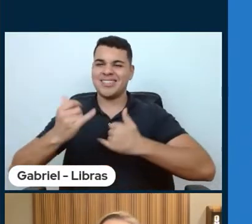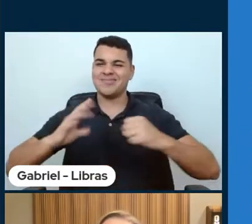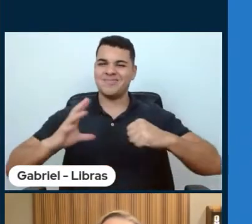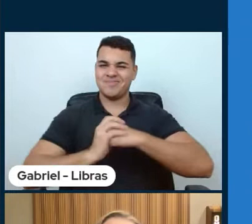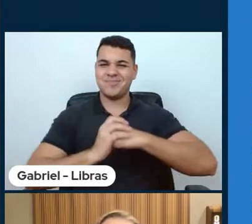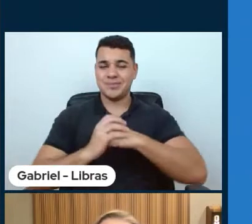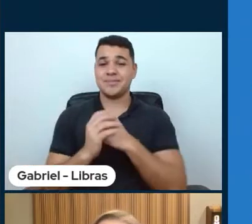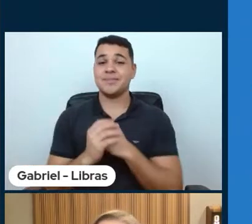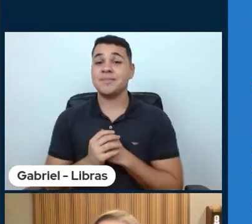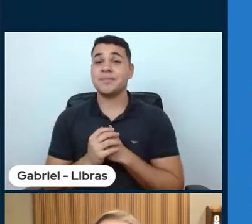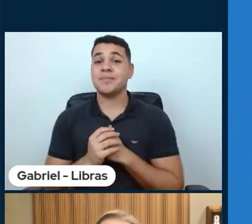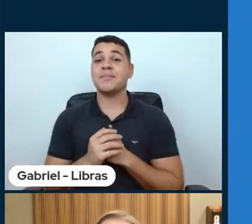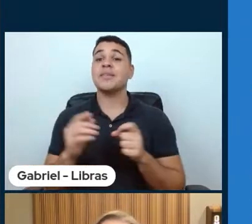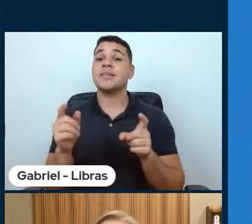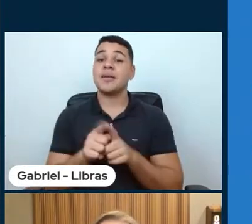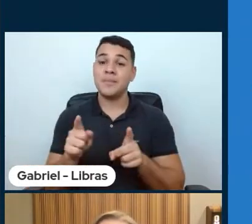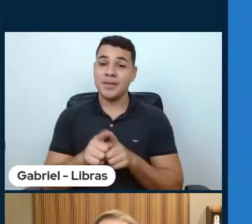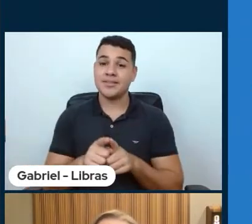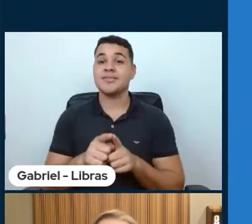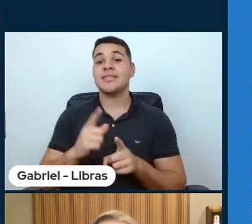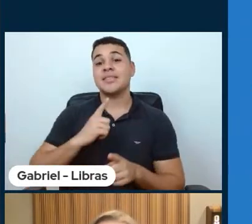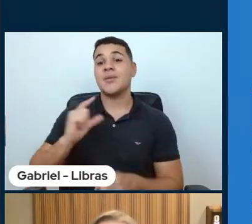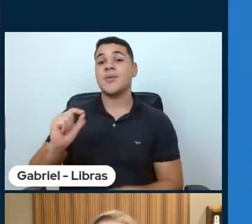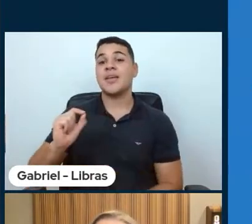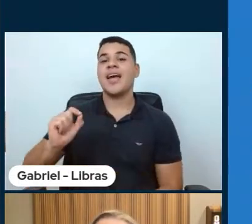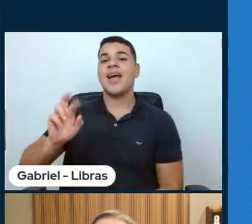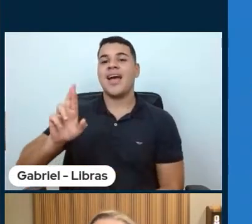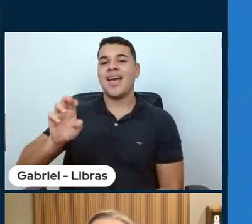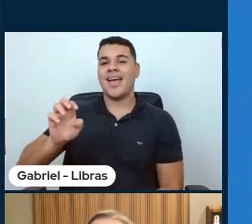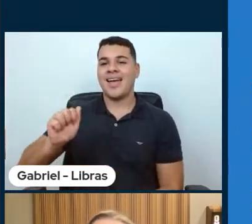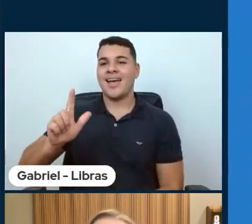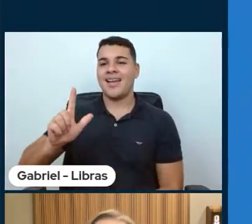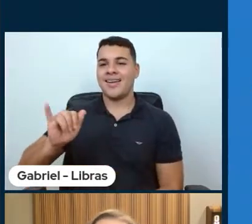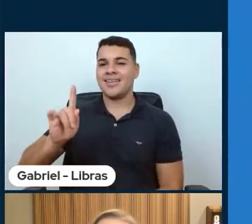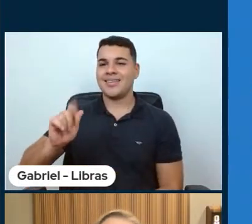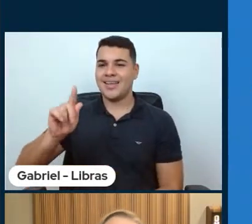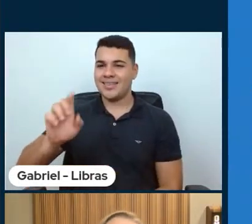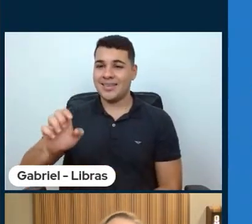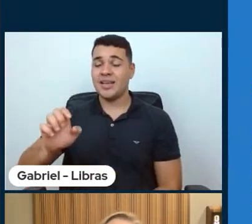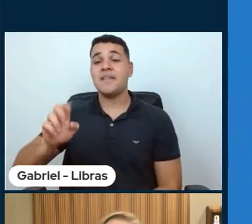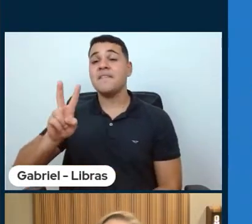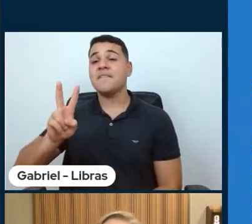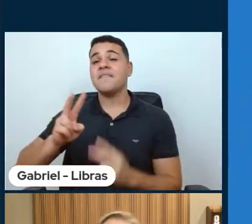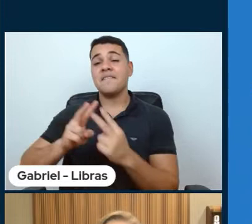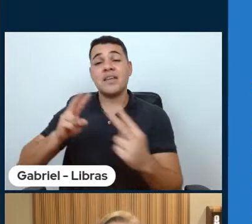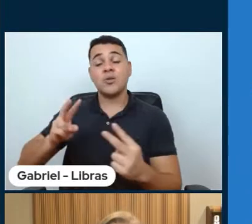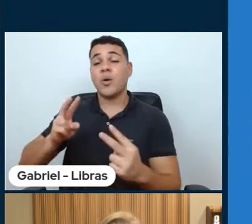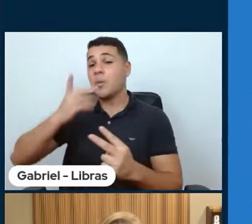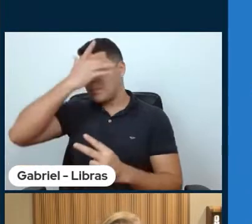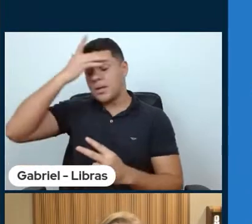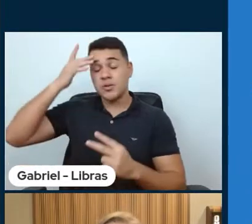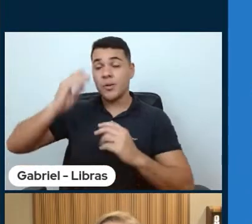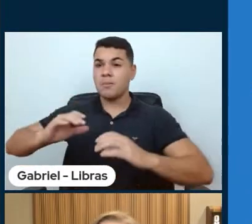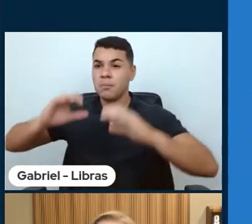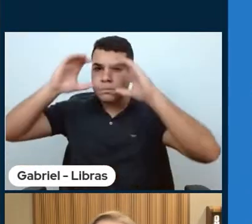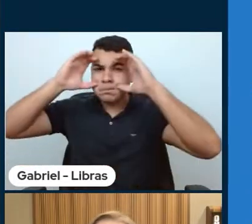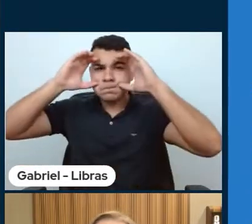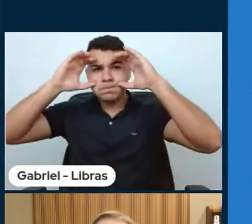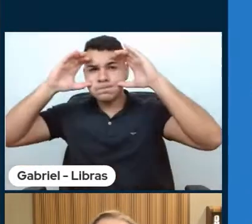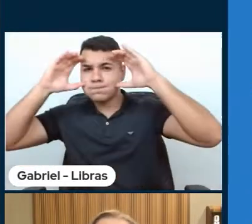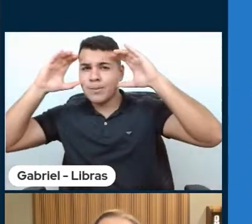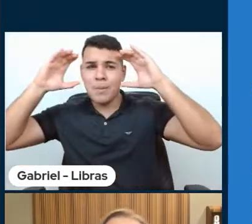imerso em um mundo digital usando óculos de VR totalmente isolado do mundo real é como se ele